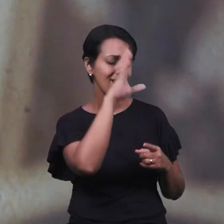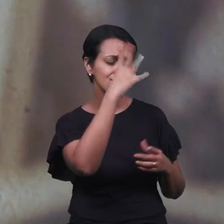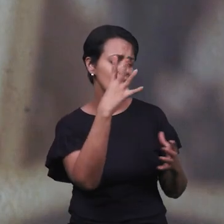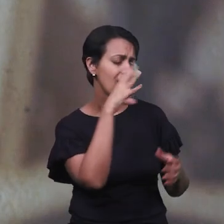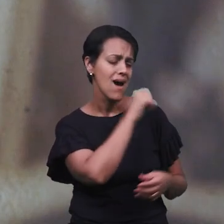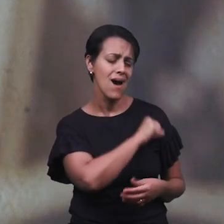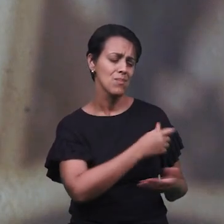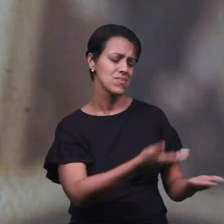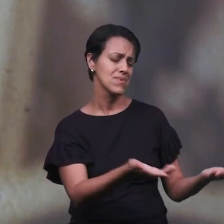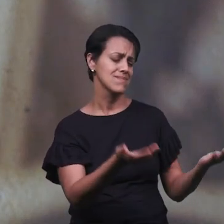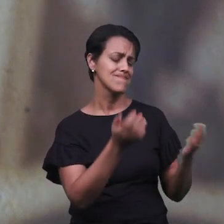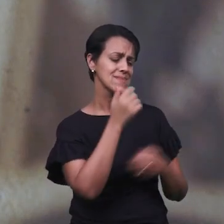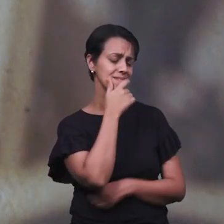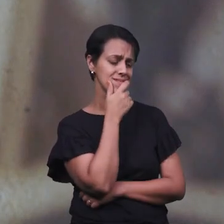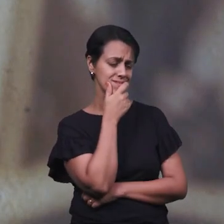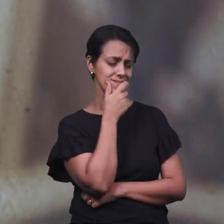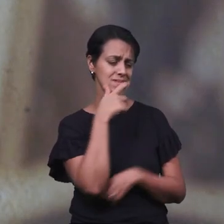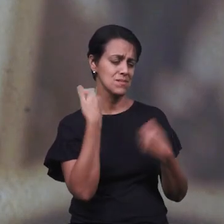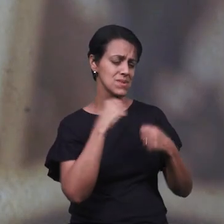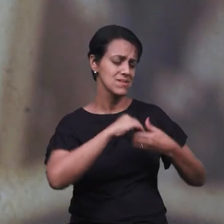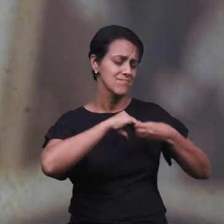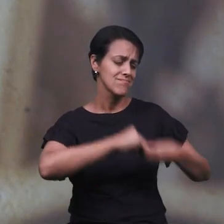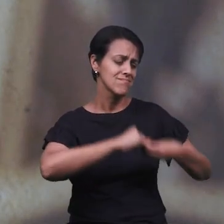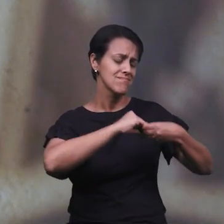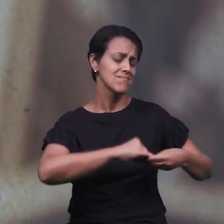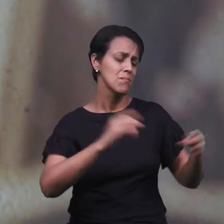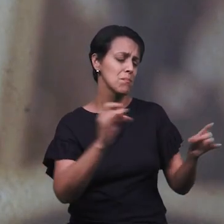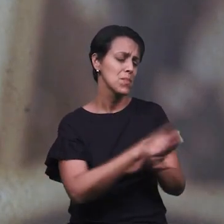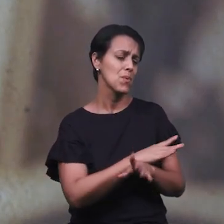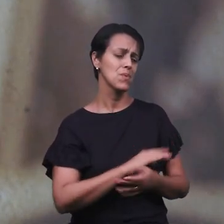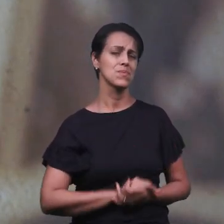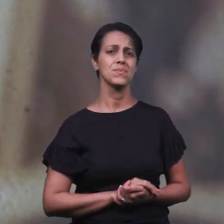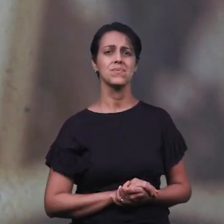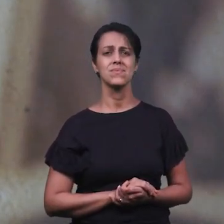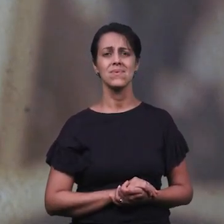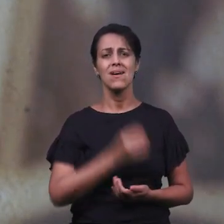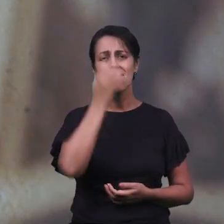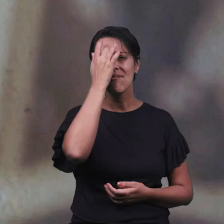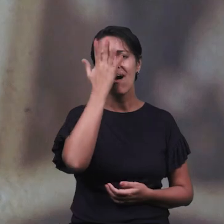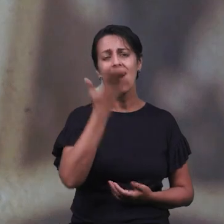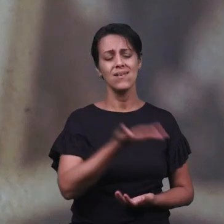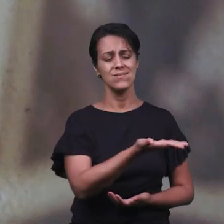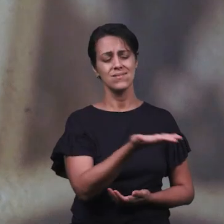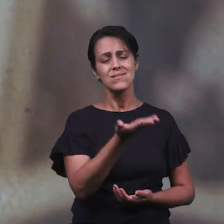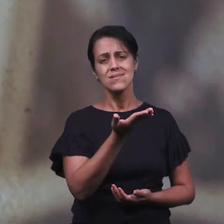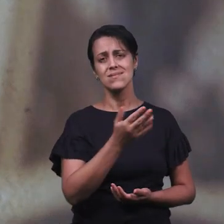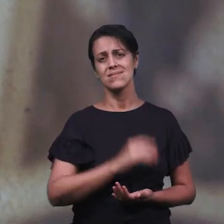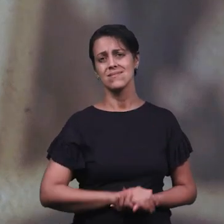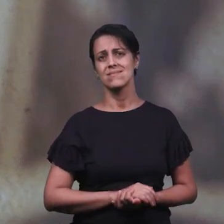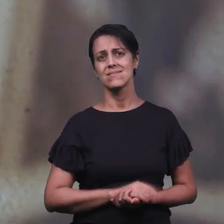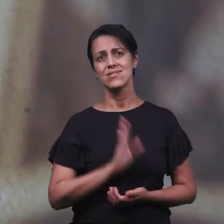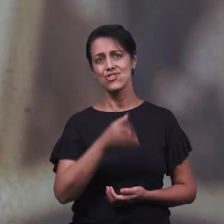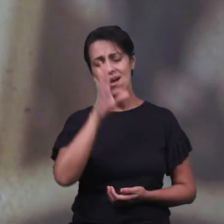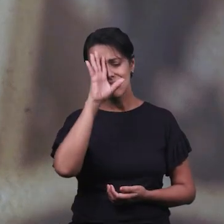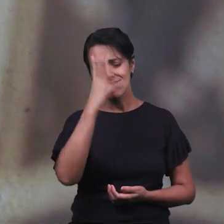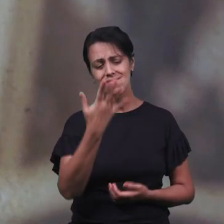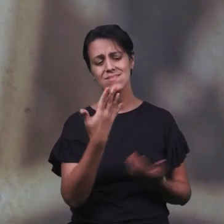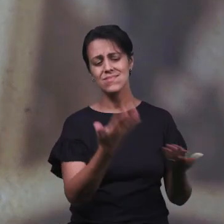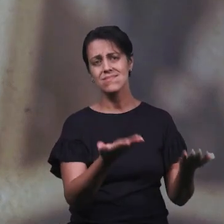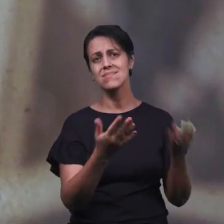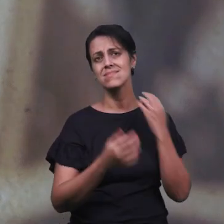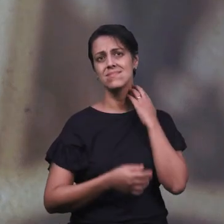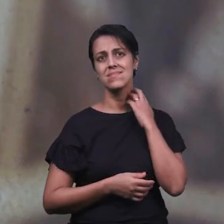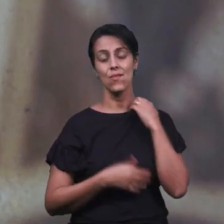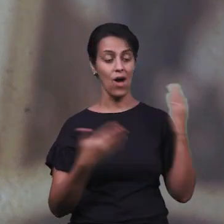Exato, porque não conseguia, né? Faz a composição. Né? Tão mais fácil, já teria resolvido. Vamos